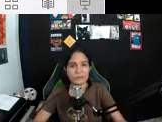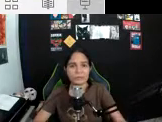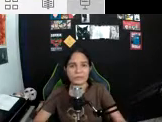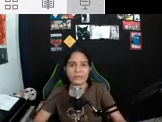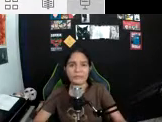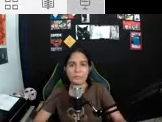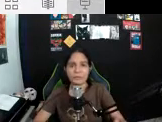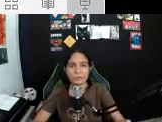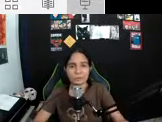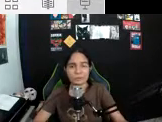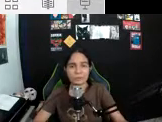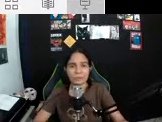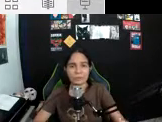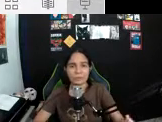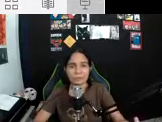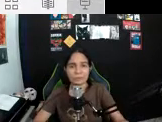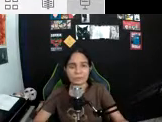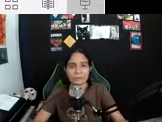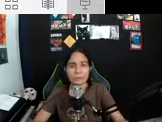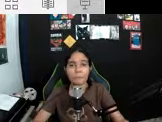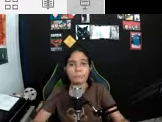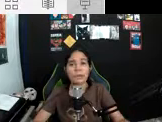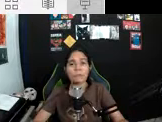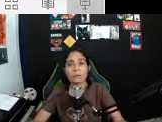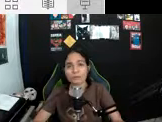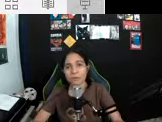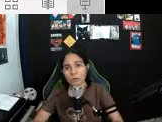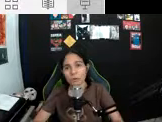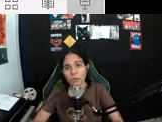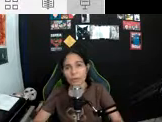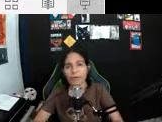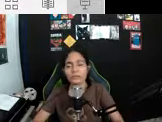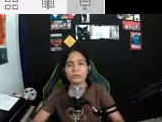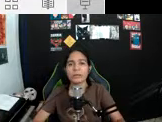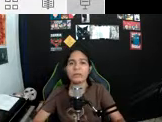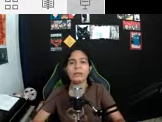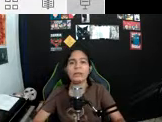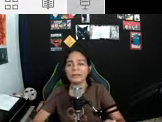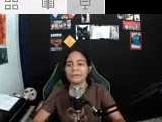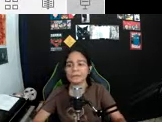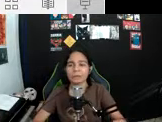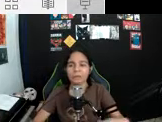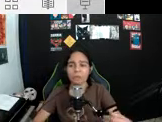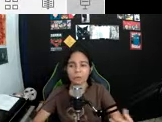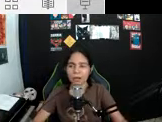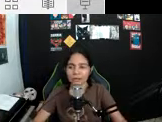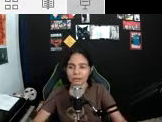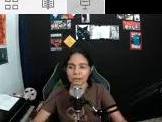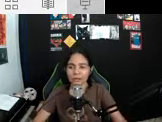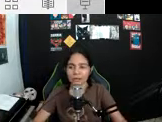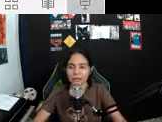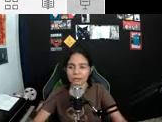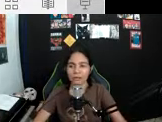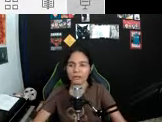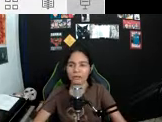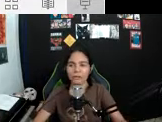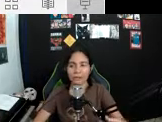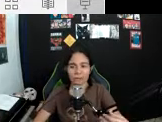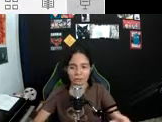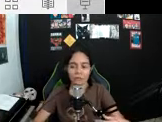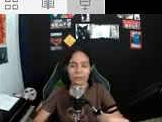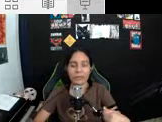ficou desestabilizada por essa notícia, por essa situação, para o setor correto, né? Às vezes ela pode,